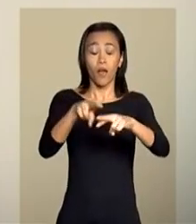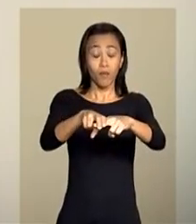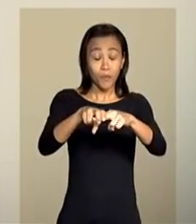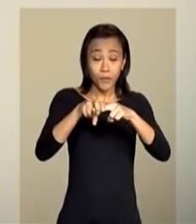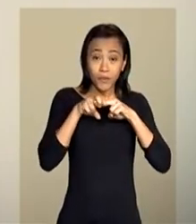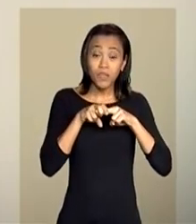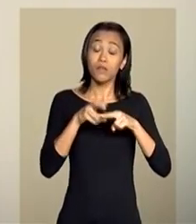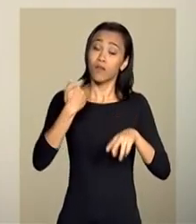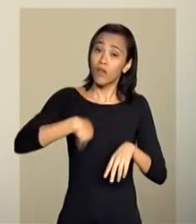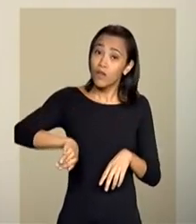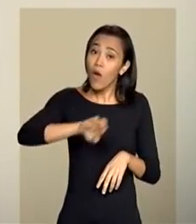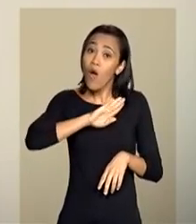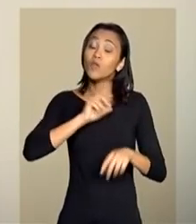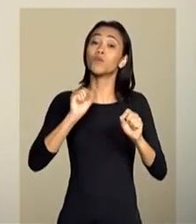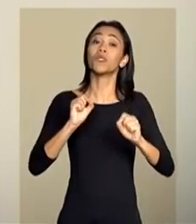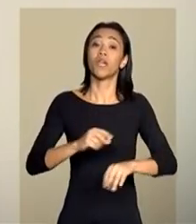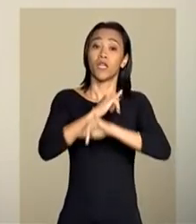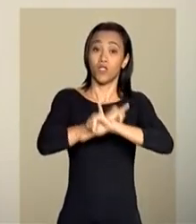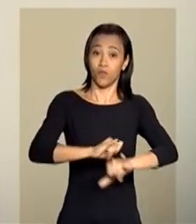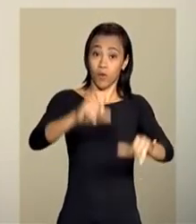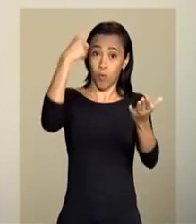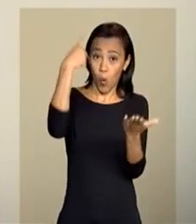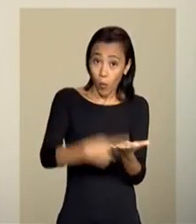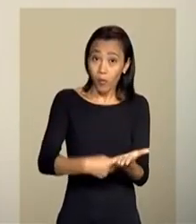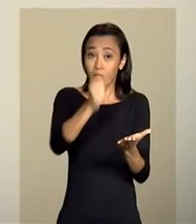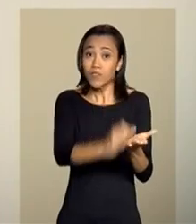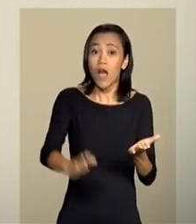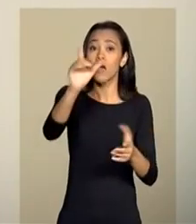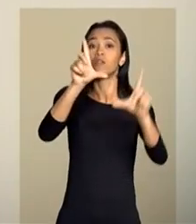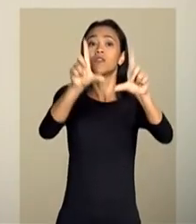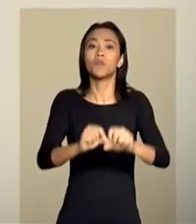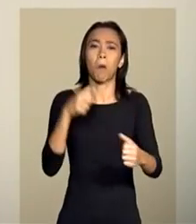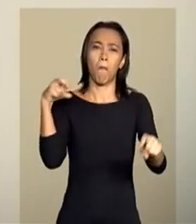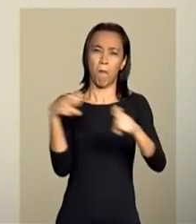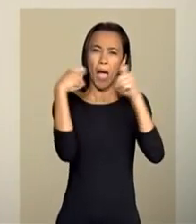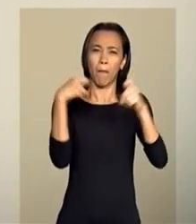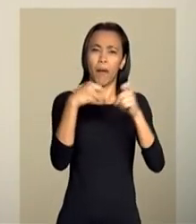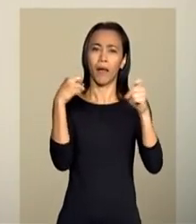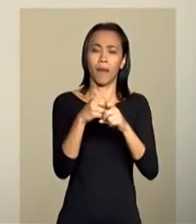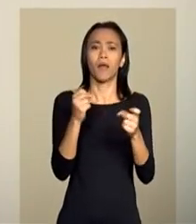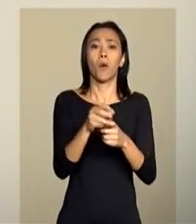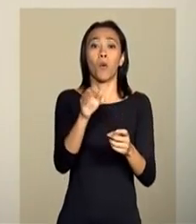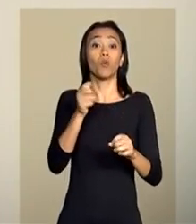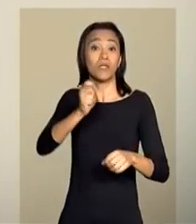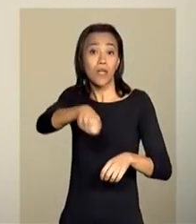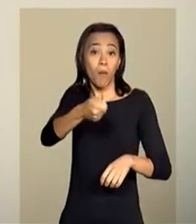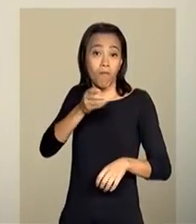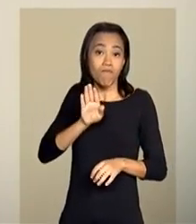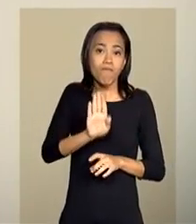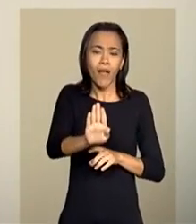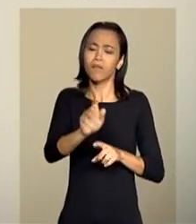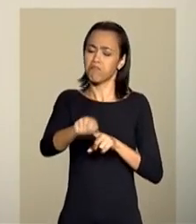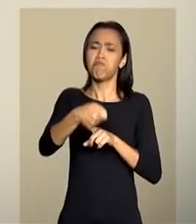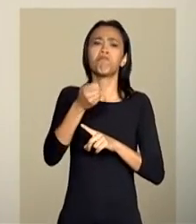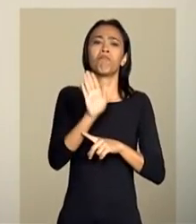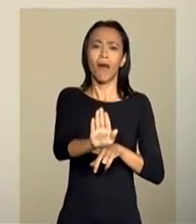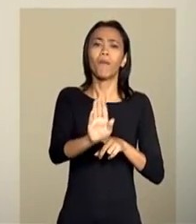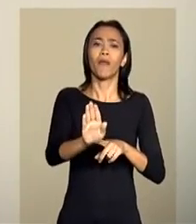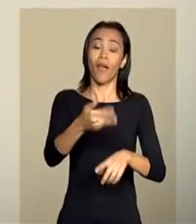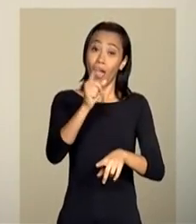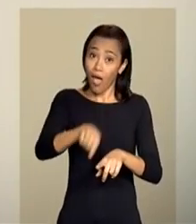isso Luciano que nós lançamos o pacto Nacional pela redução de acidentes o parada o parada é uma